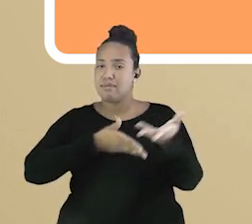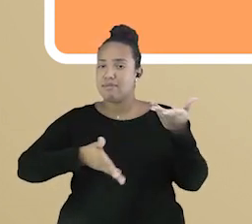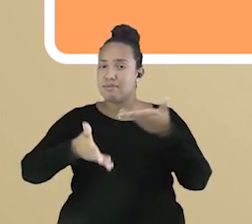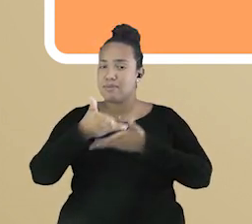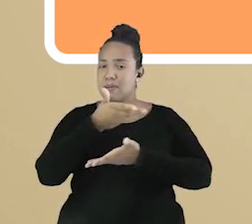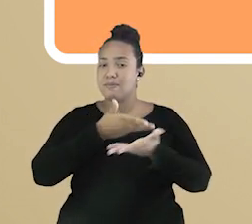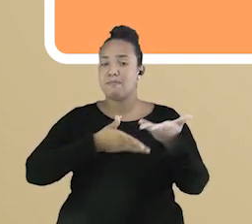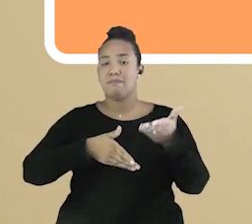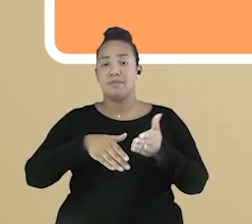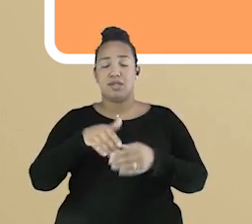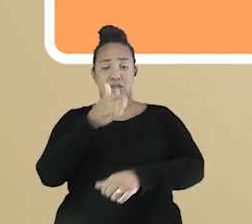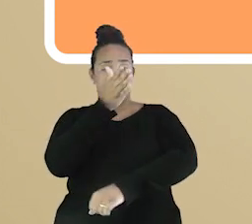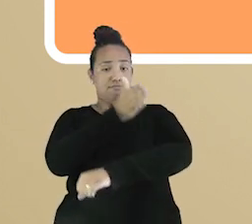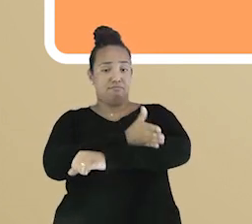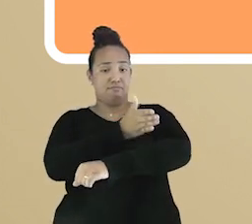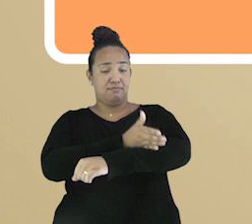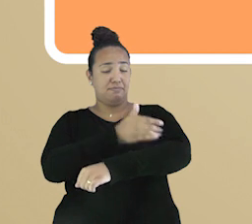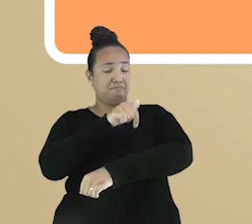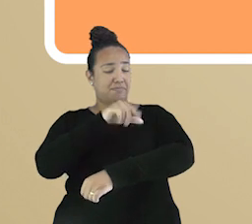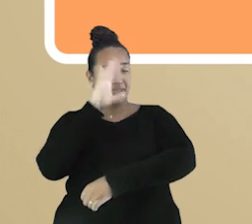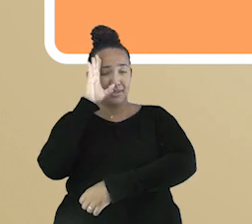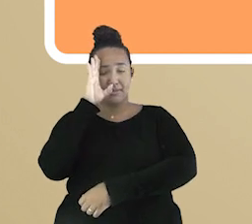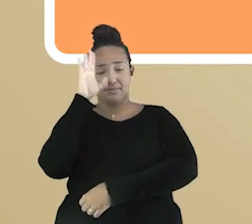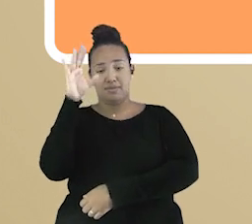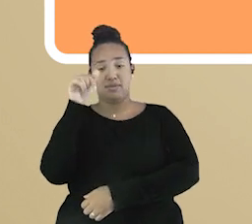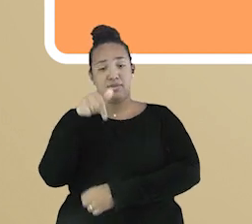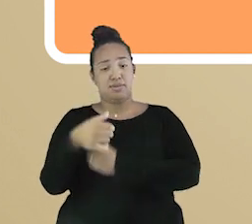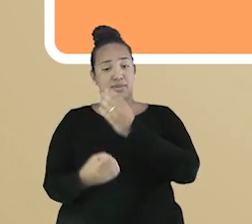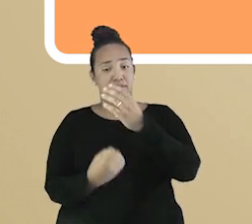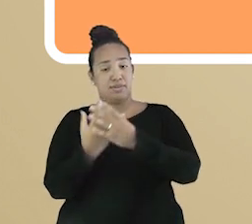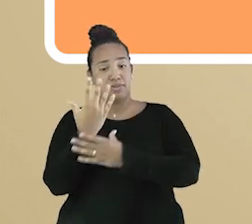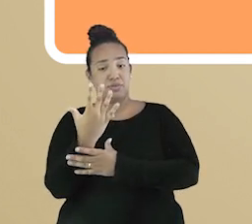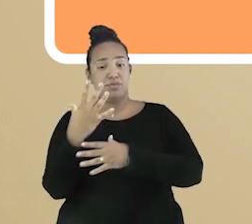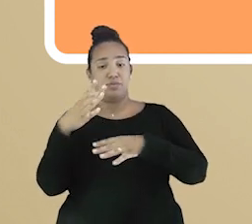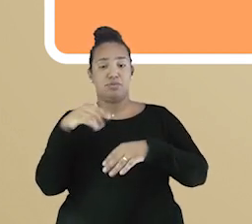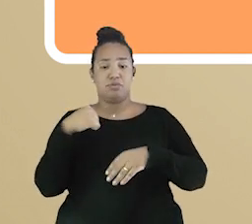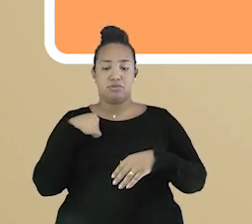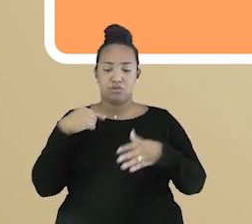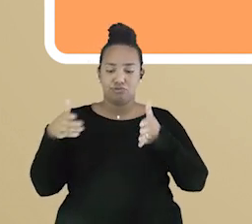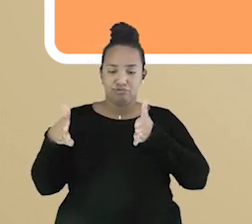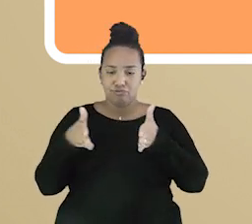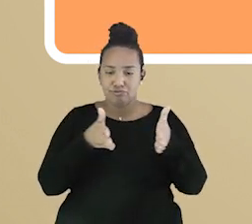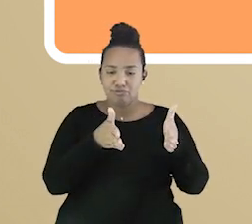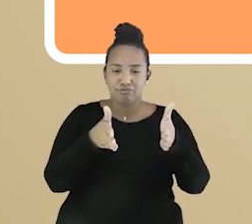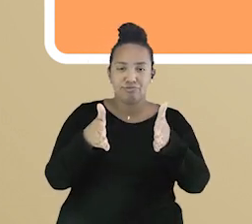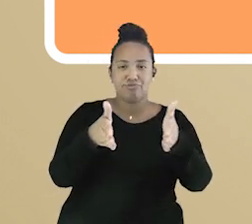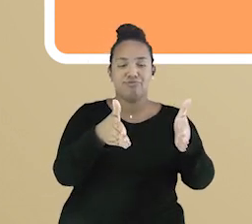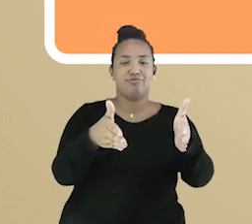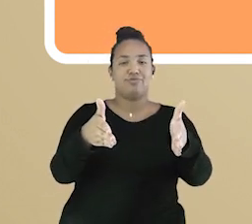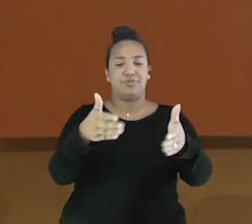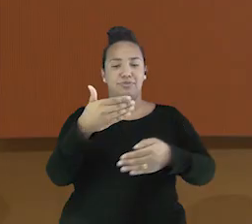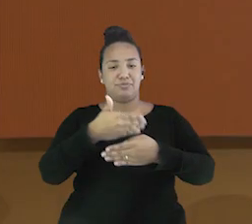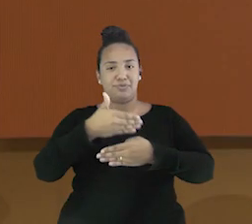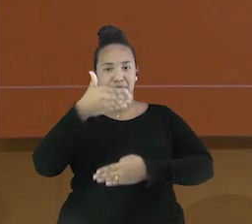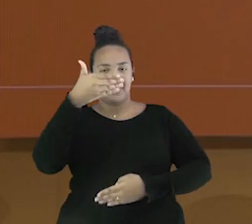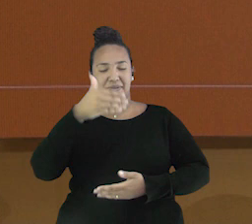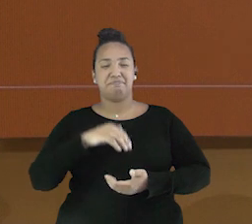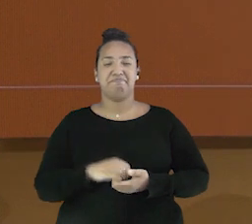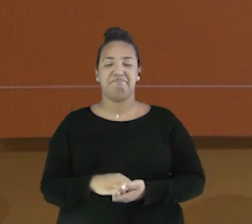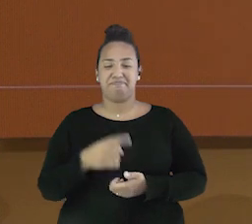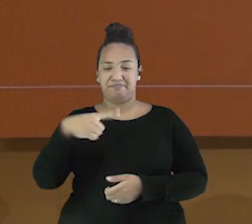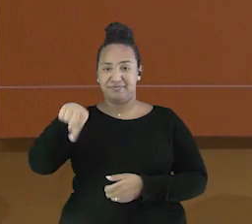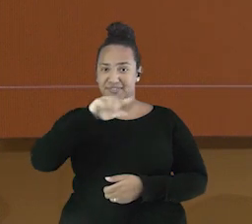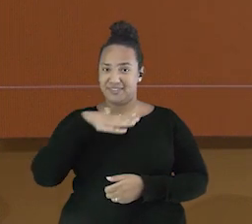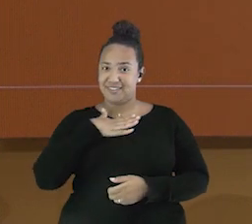séculos, principalmente aí na Idade Média, quando foram construídos seus famosos canais e muralhas. Gostaram das